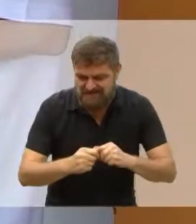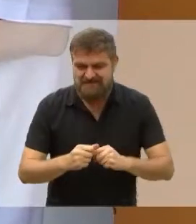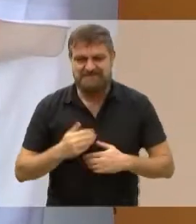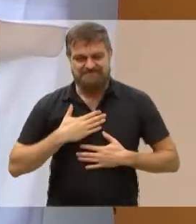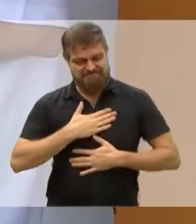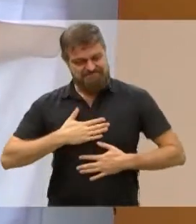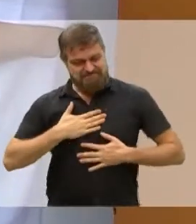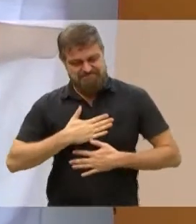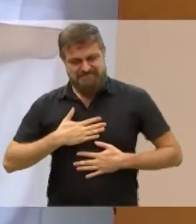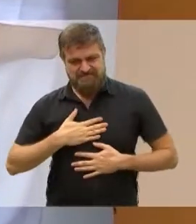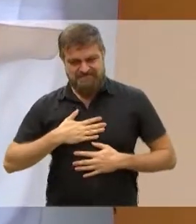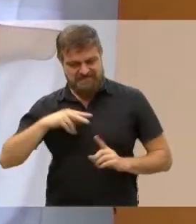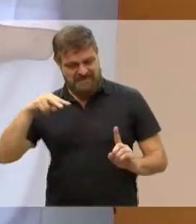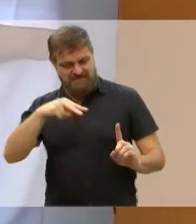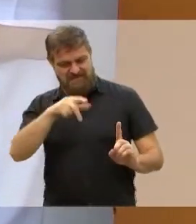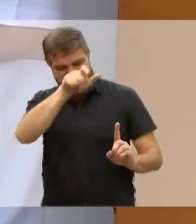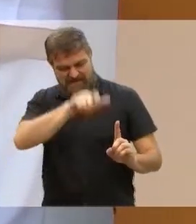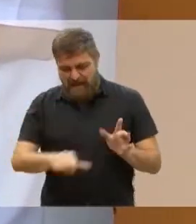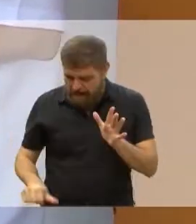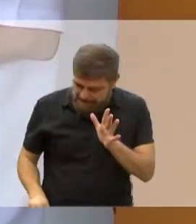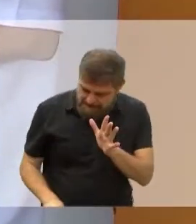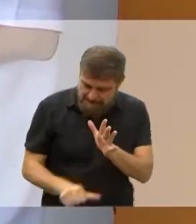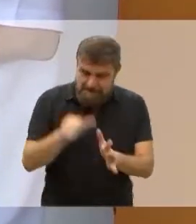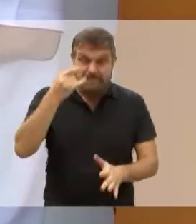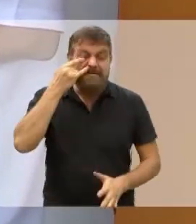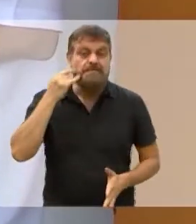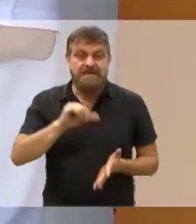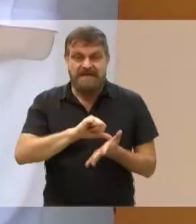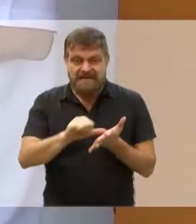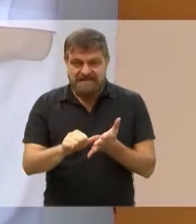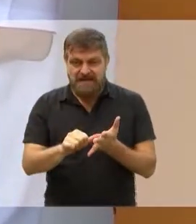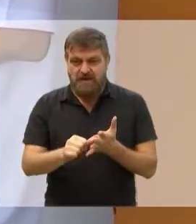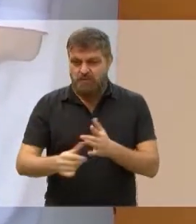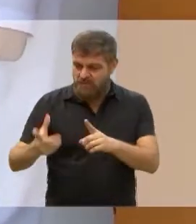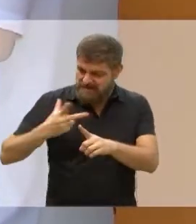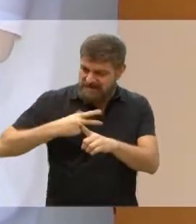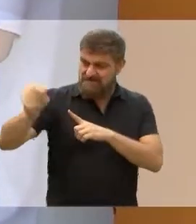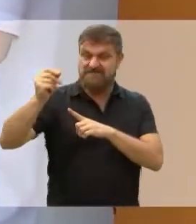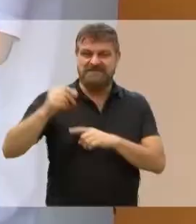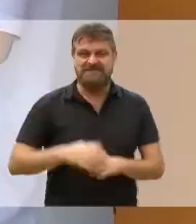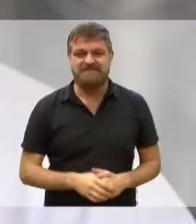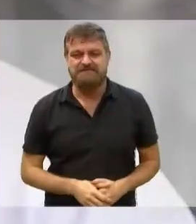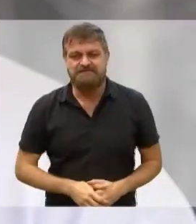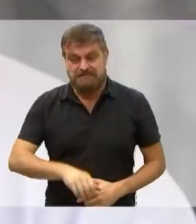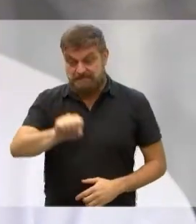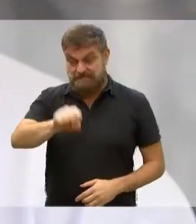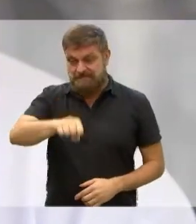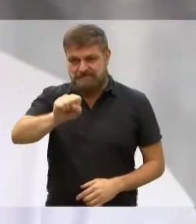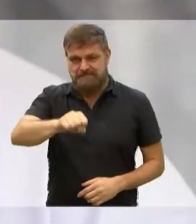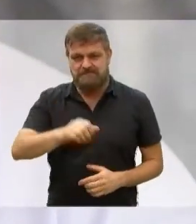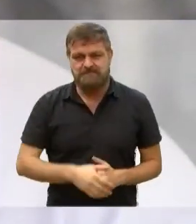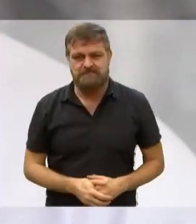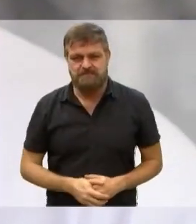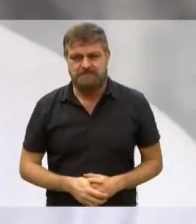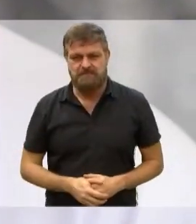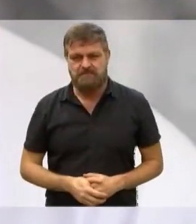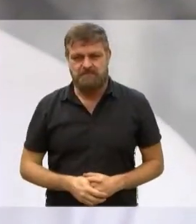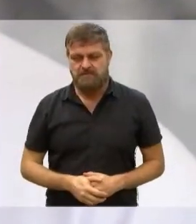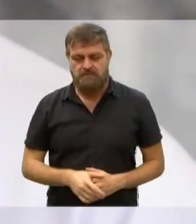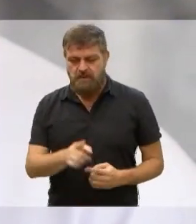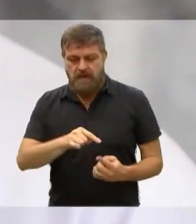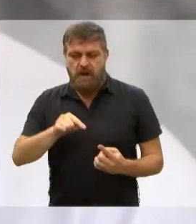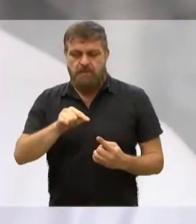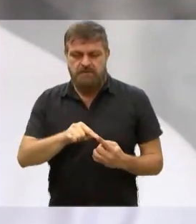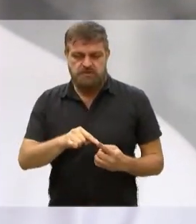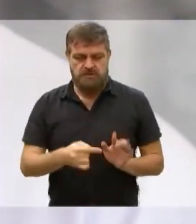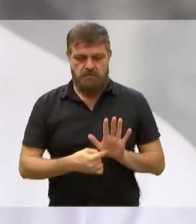nós, porque foi a primeira pessoa, quer dizer, foi um recorde que ele bateu, não é? Sim. Não fizemos com essa